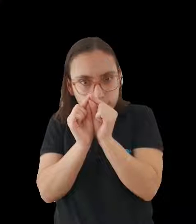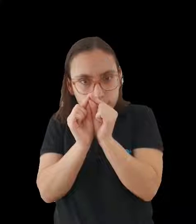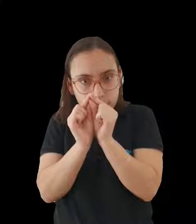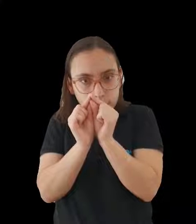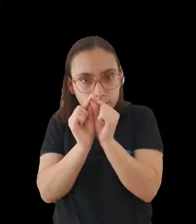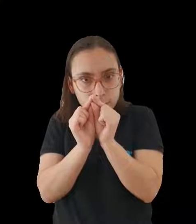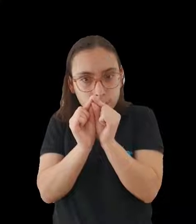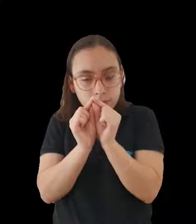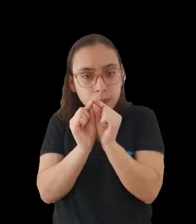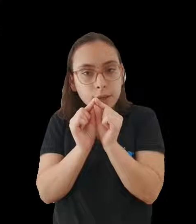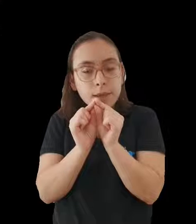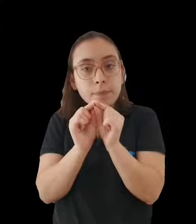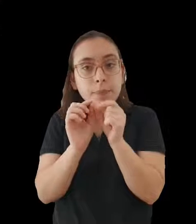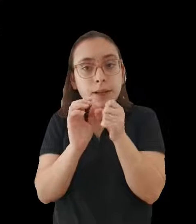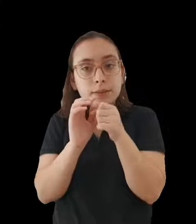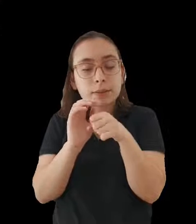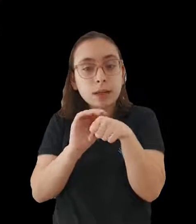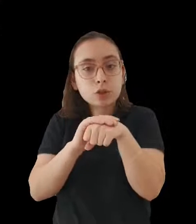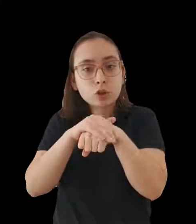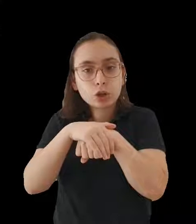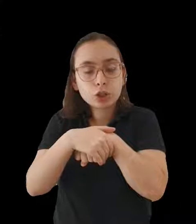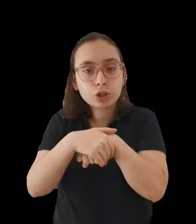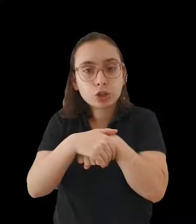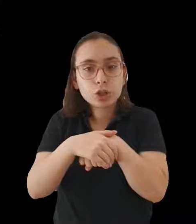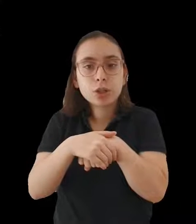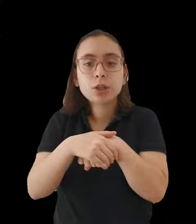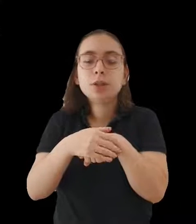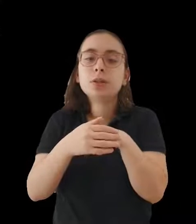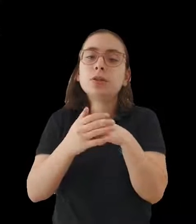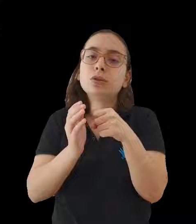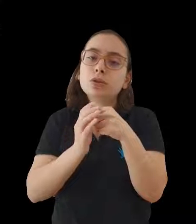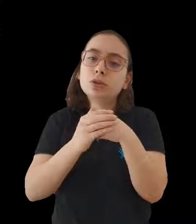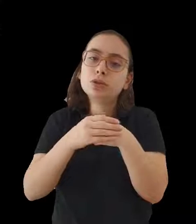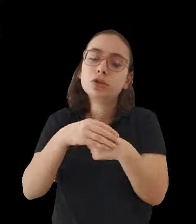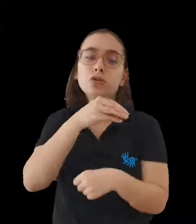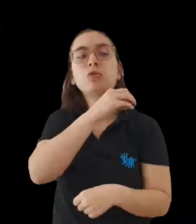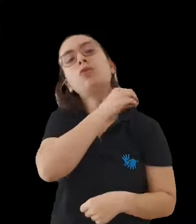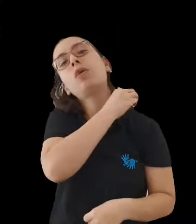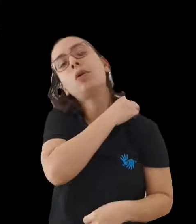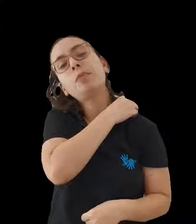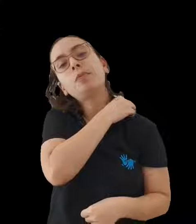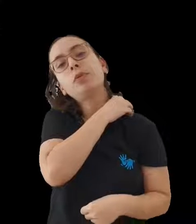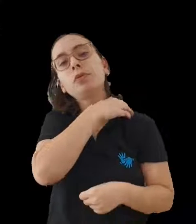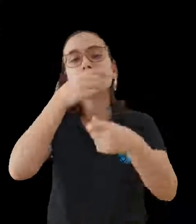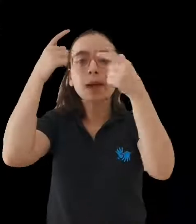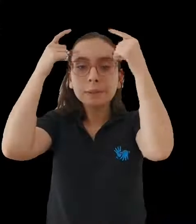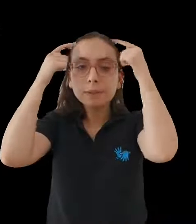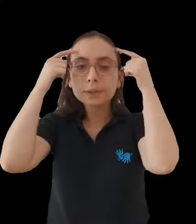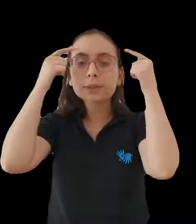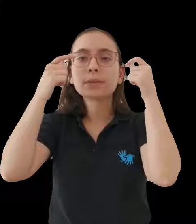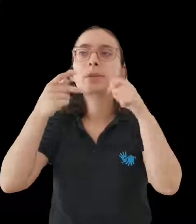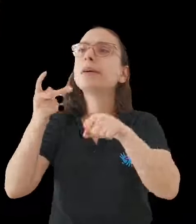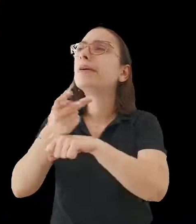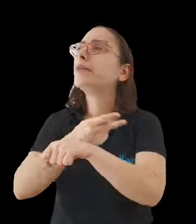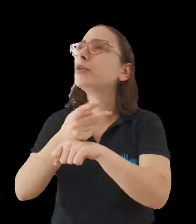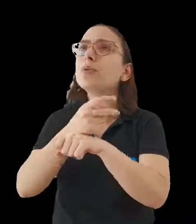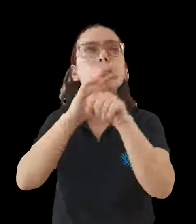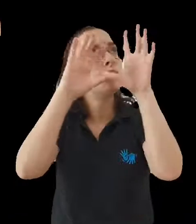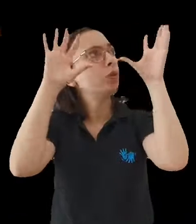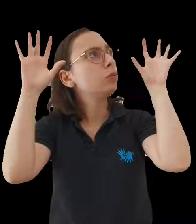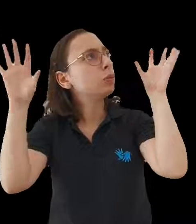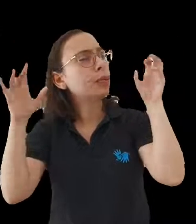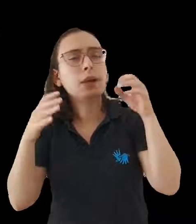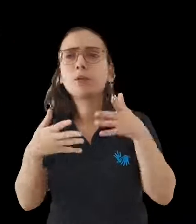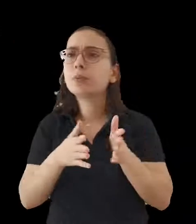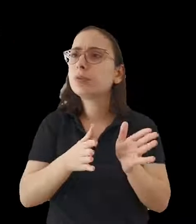passa a noite escondido, ó, no ombro da princesa. Aí a princesa procura no céu, procura no mar, procura